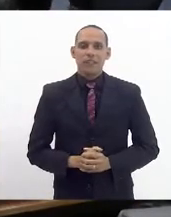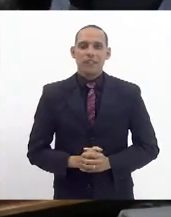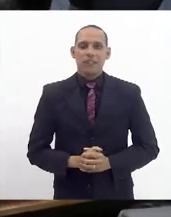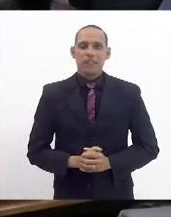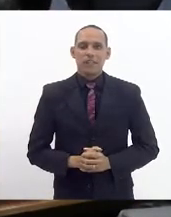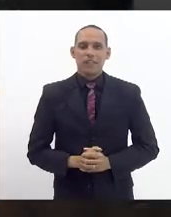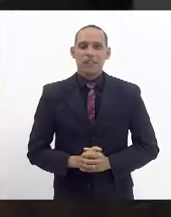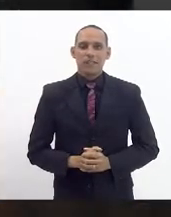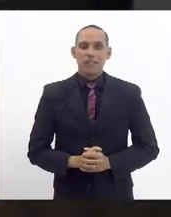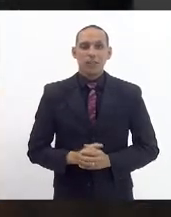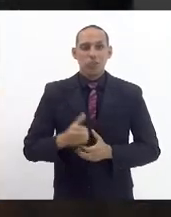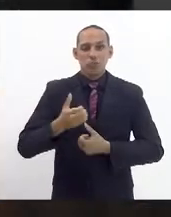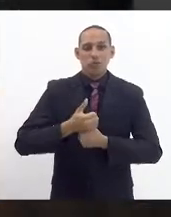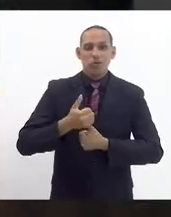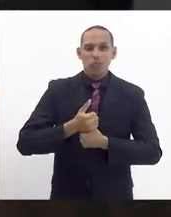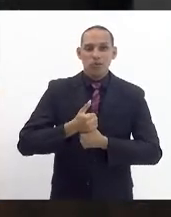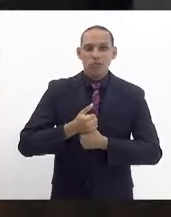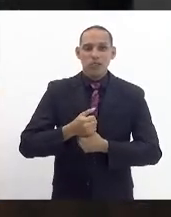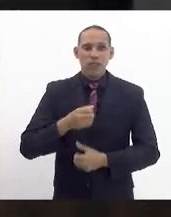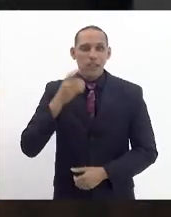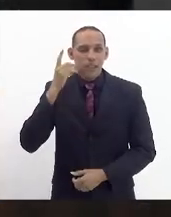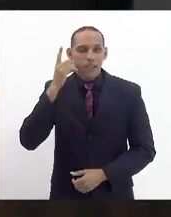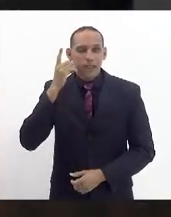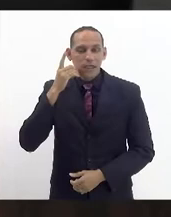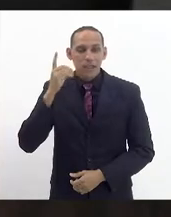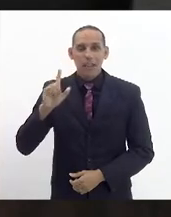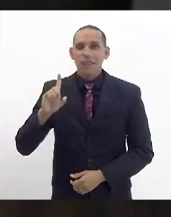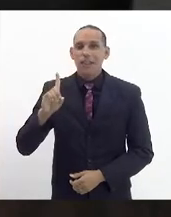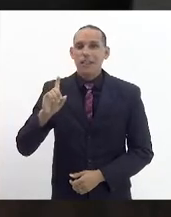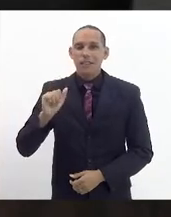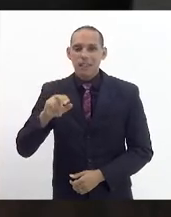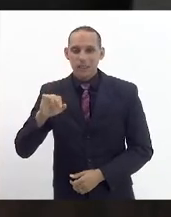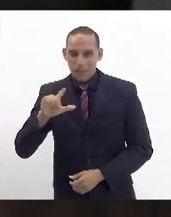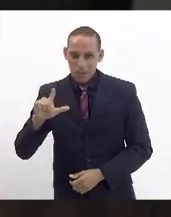Como substitutivo, o Daniel poderia emitiu o parecer.